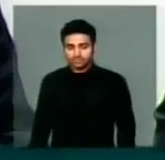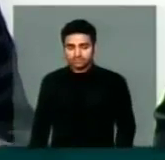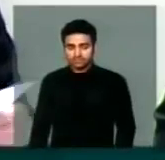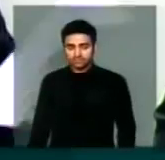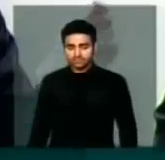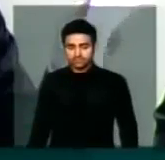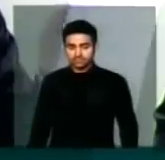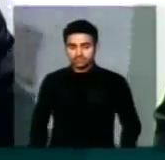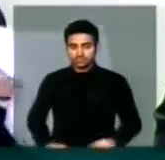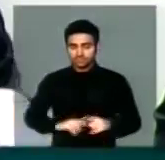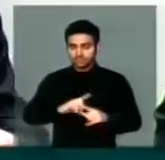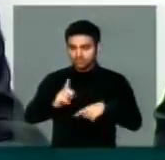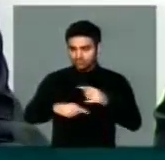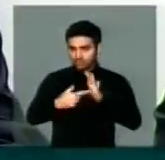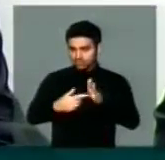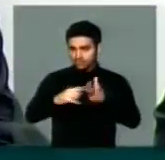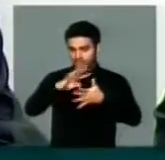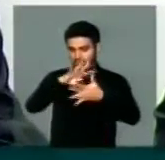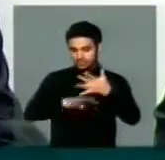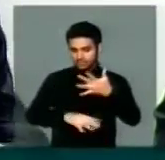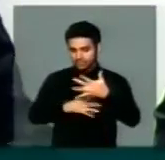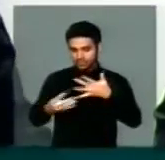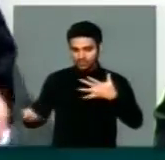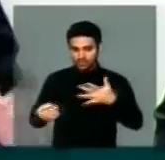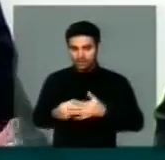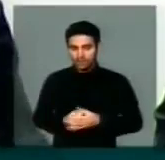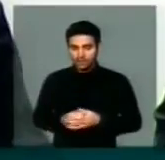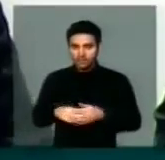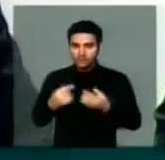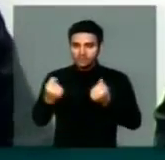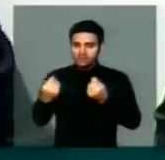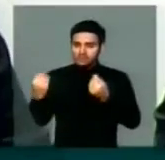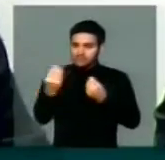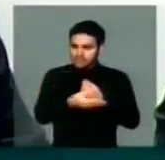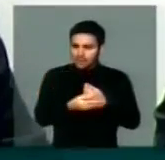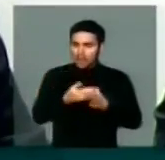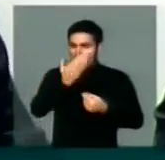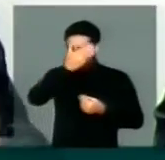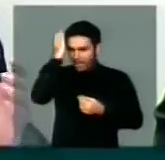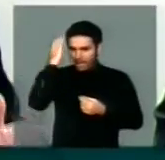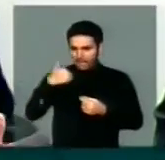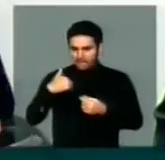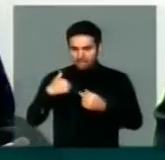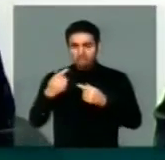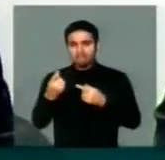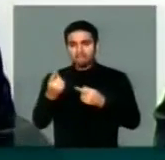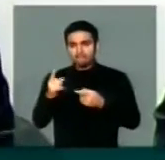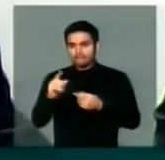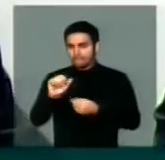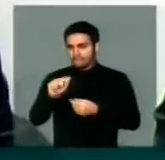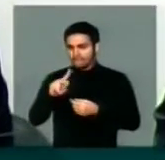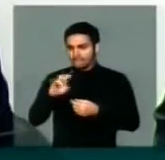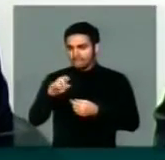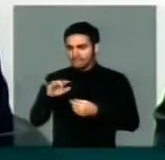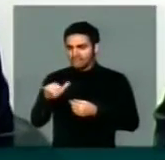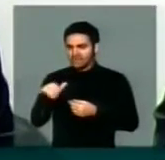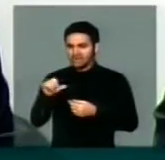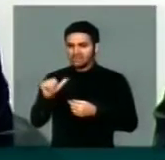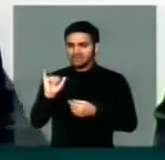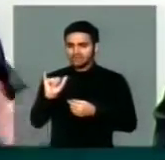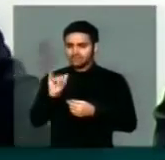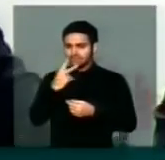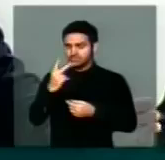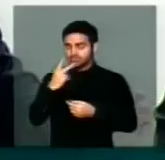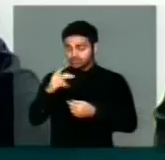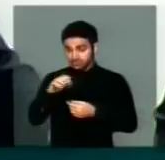Aí vem a planilha. Sob a entrega de valores a Eduardo Cunha, Alberto Youssef afirmou no termo de